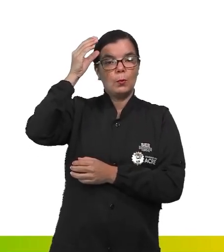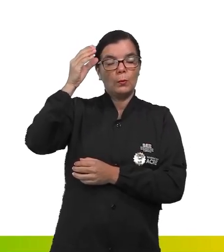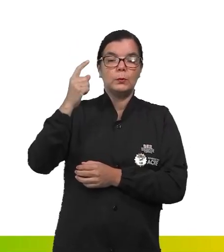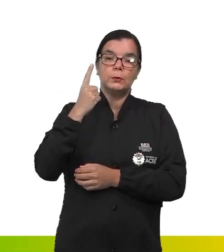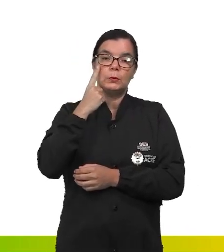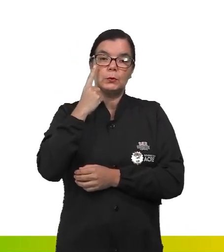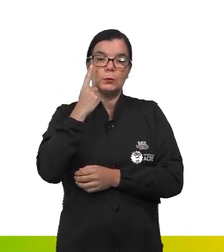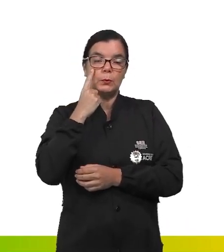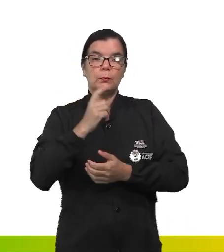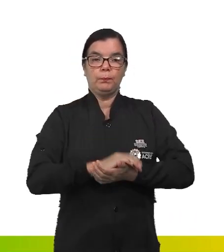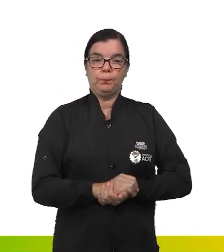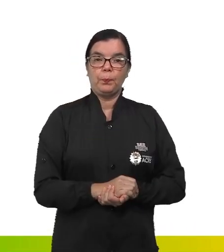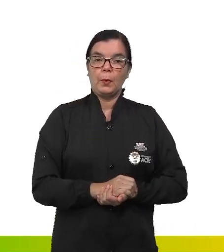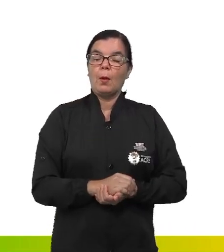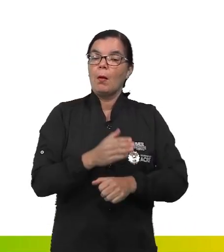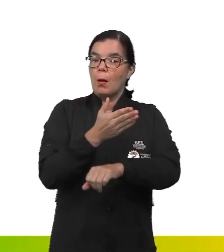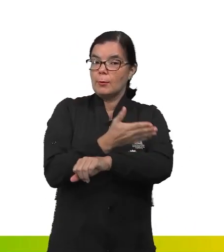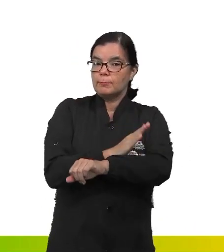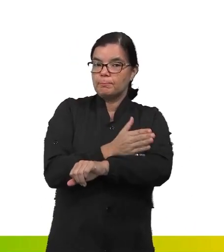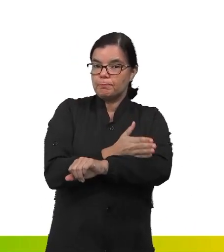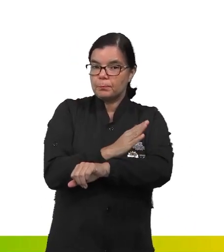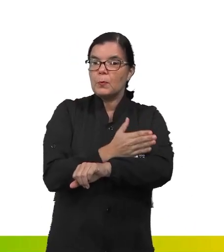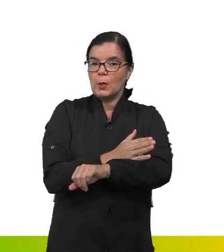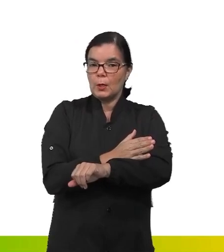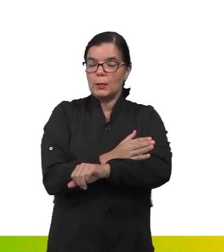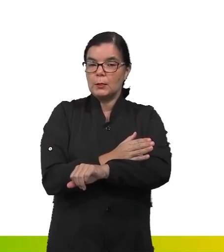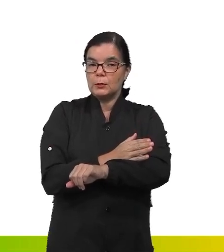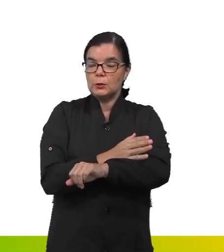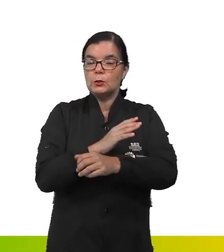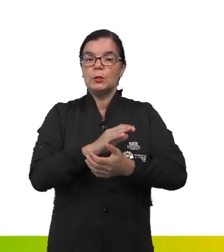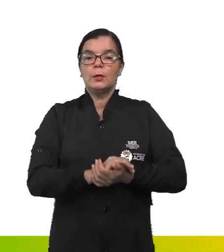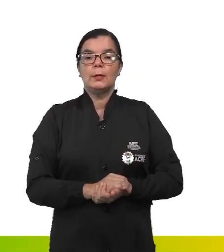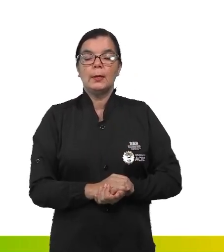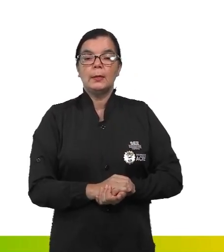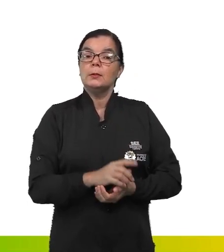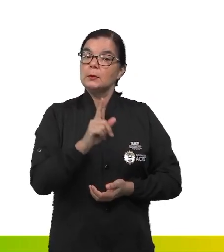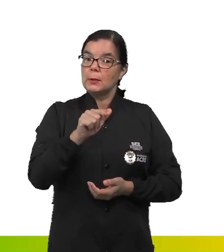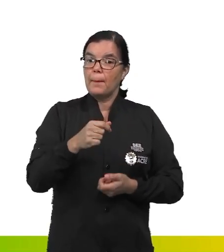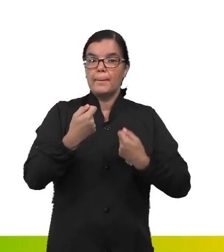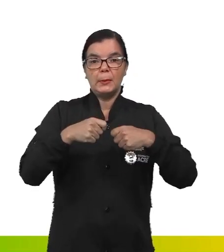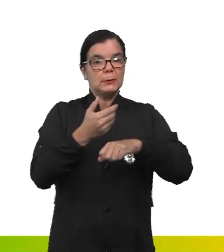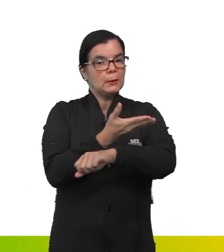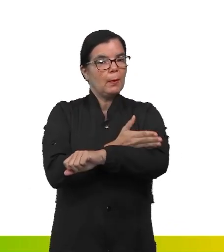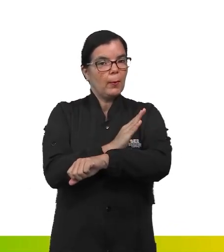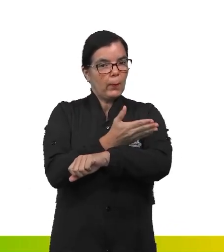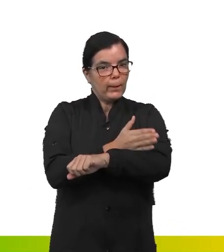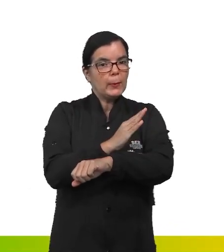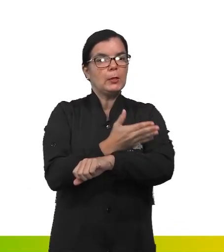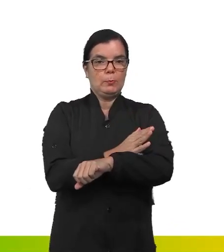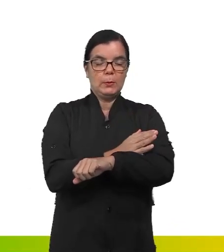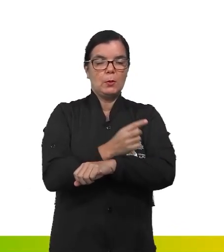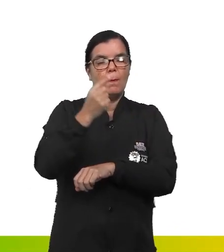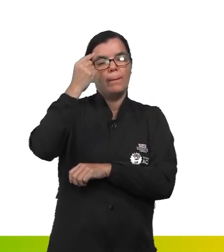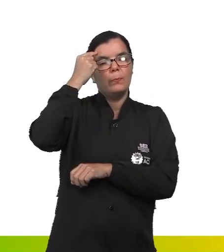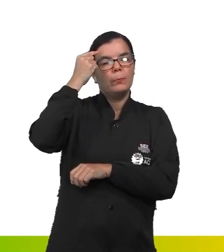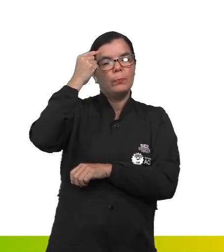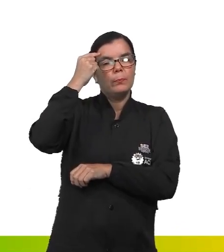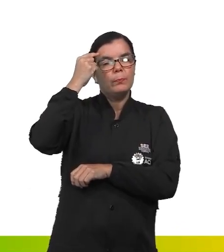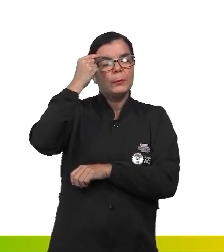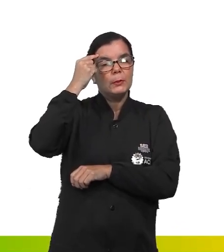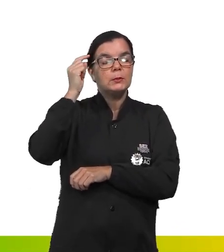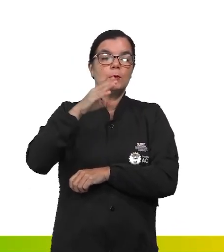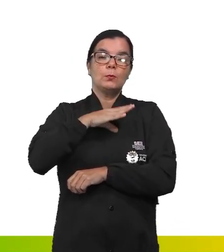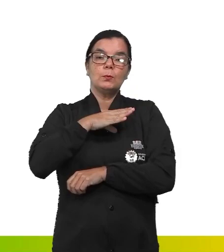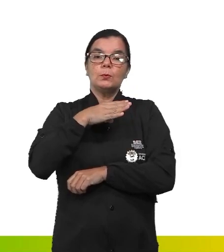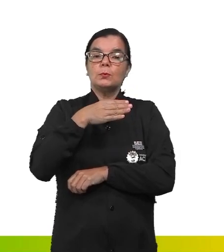que interessante. É uma prática, quando a gente fala de consumo consciente, isso é uma prática, e é uma prática de repensar